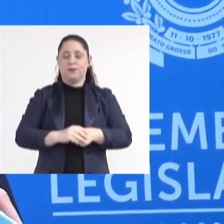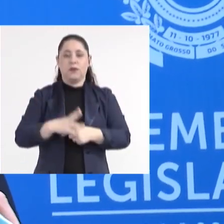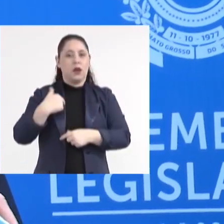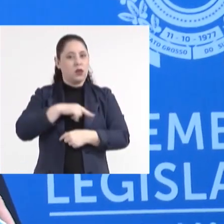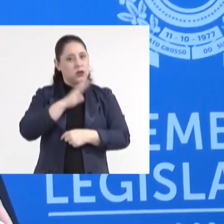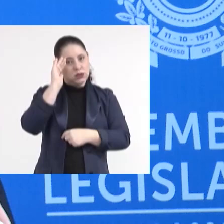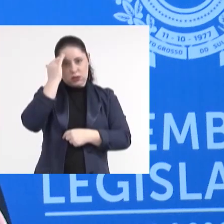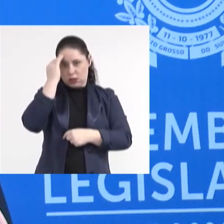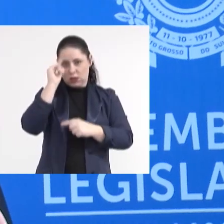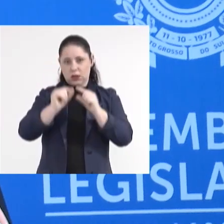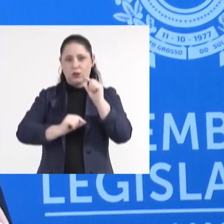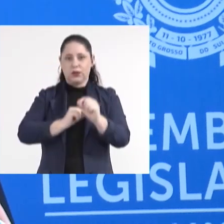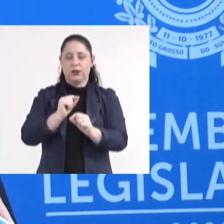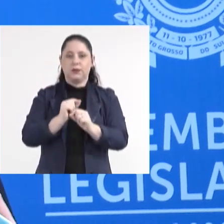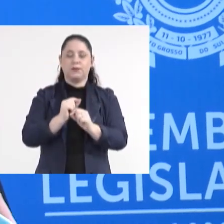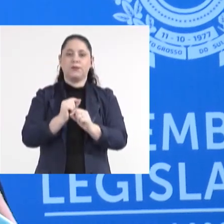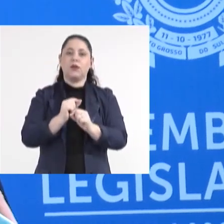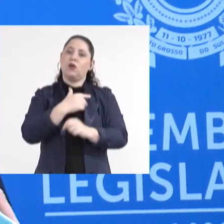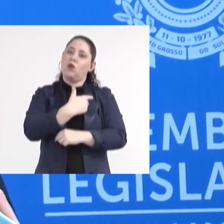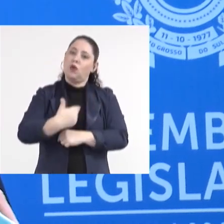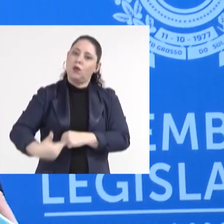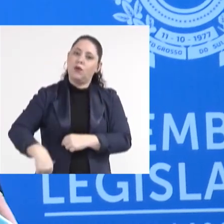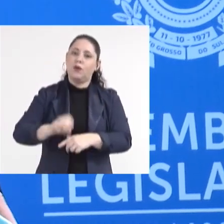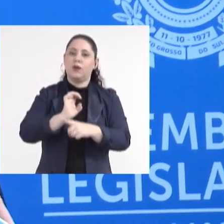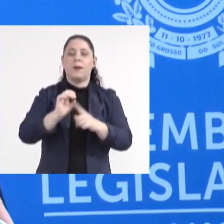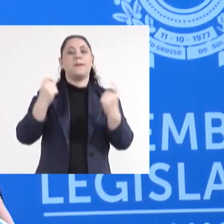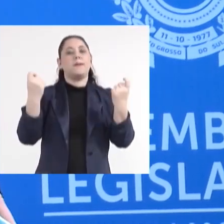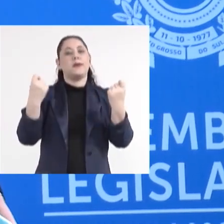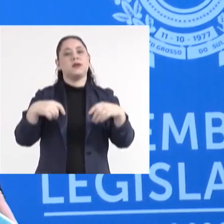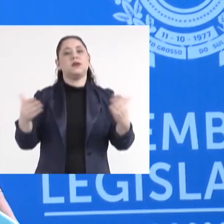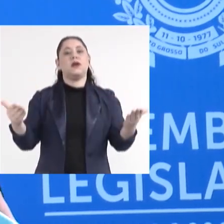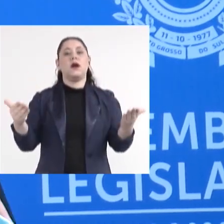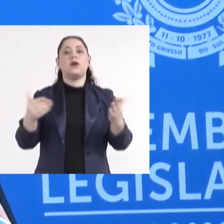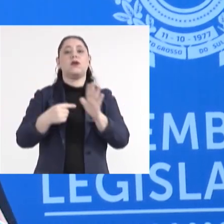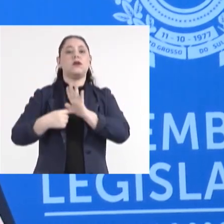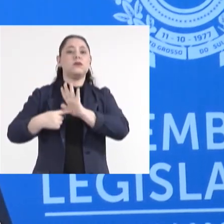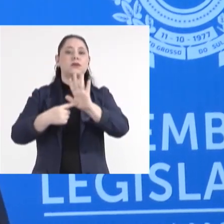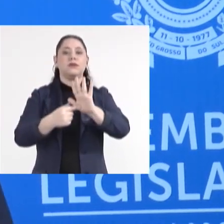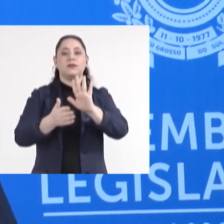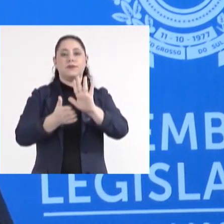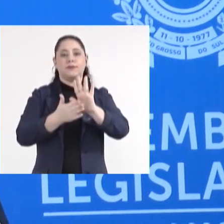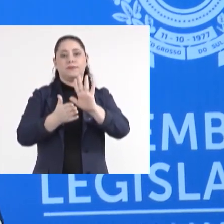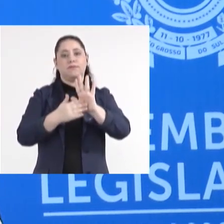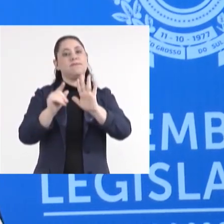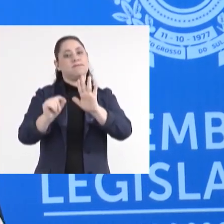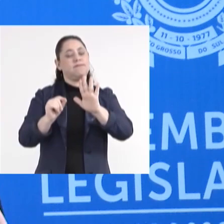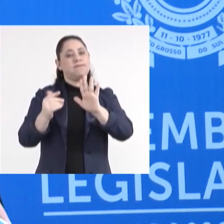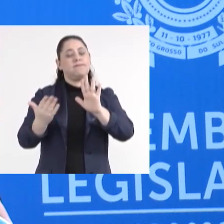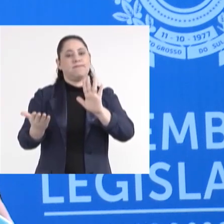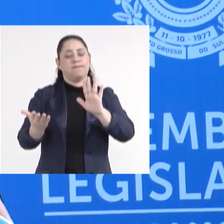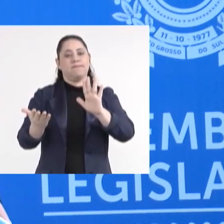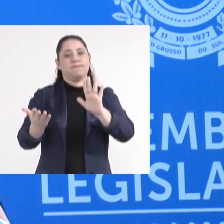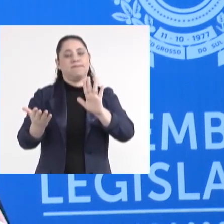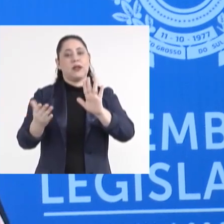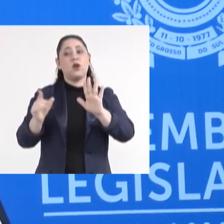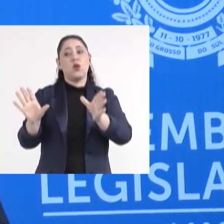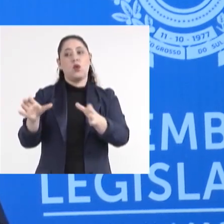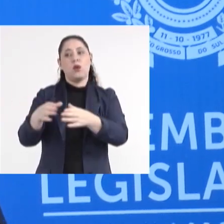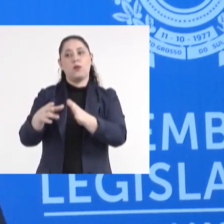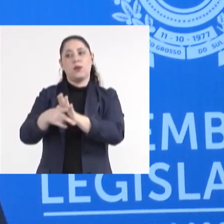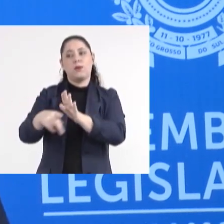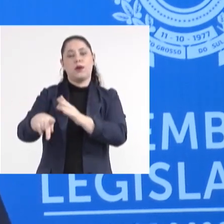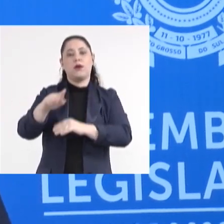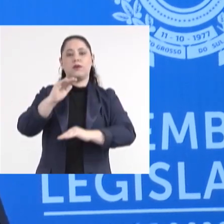Nós estamos entendendo que o governo do estado precisa agora apresentar uma proposta, né, para